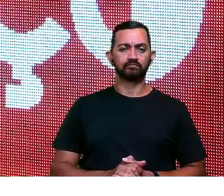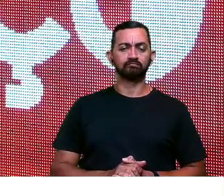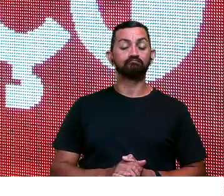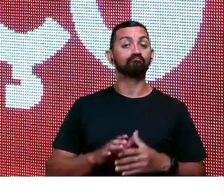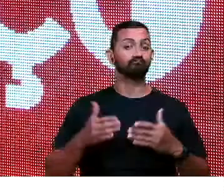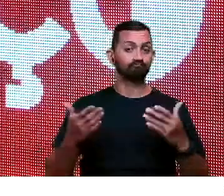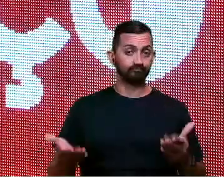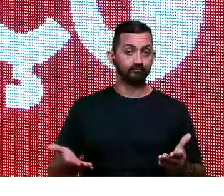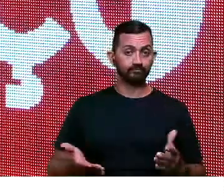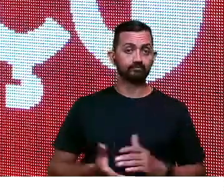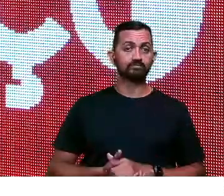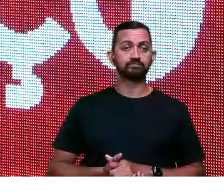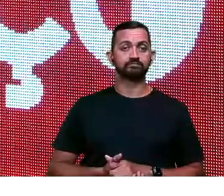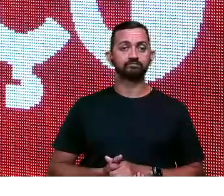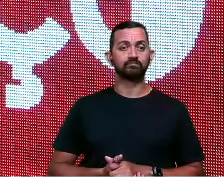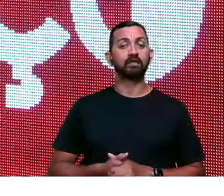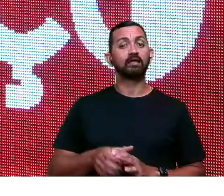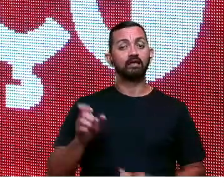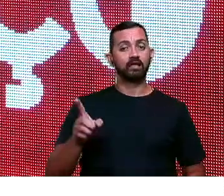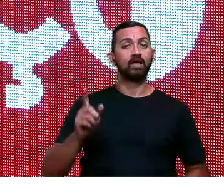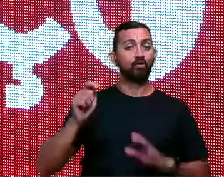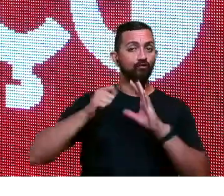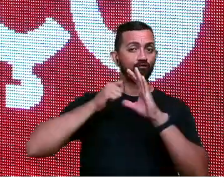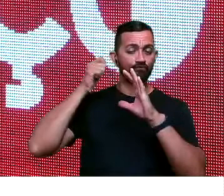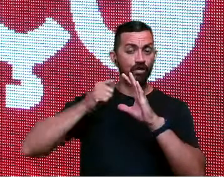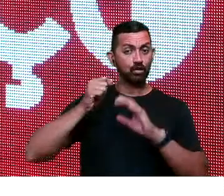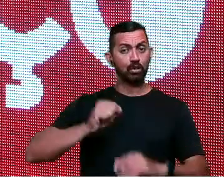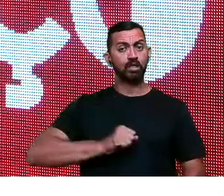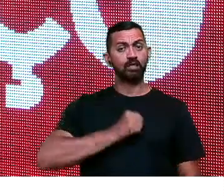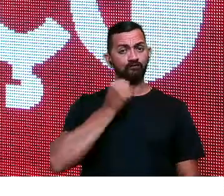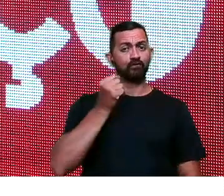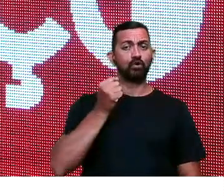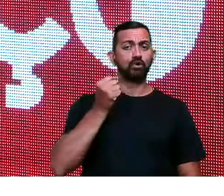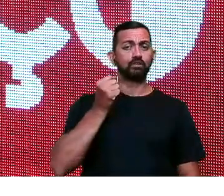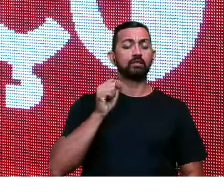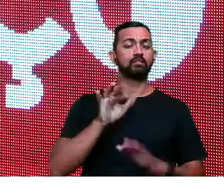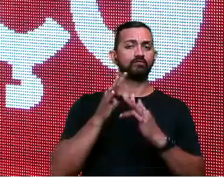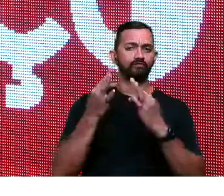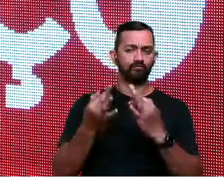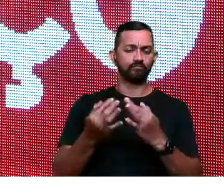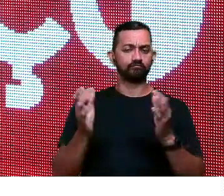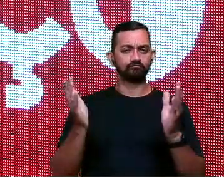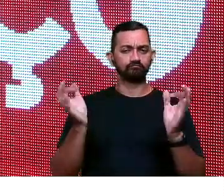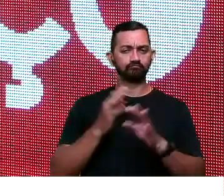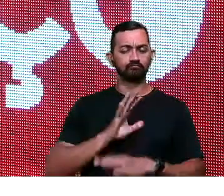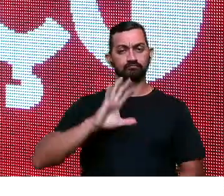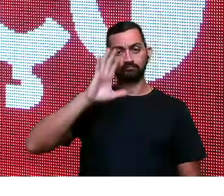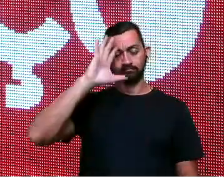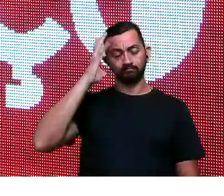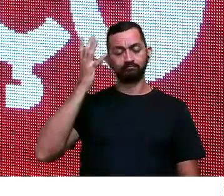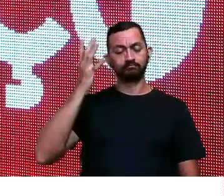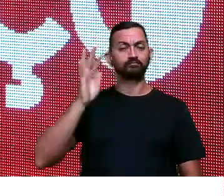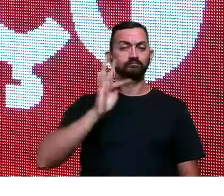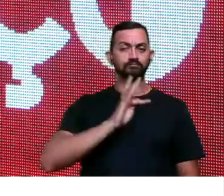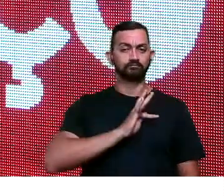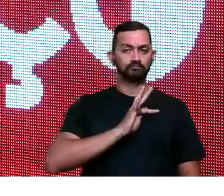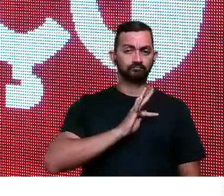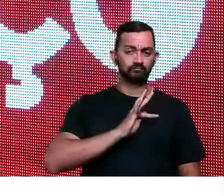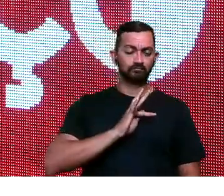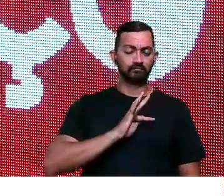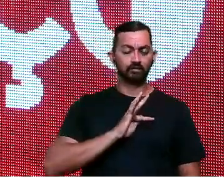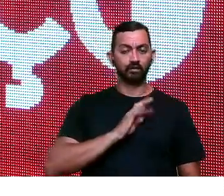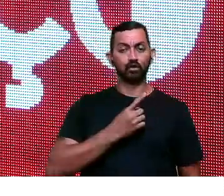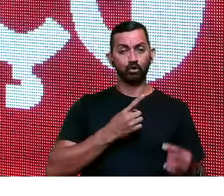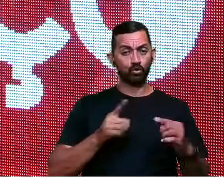porta. Tá aí, gente. Esse é o vídeo, essa é a revolta da família depois dessa decisão judicial. Aqui